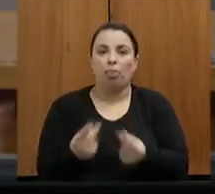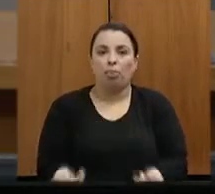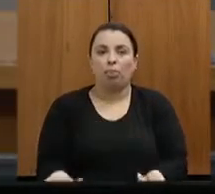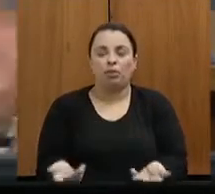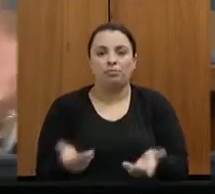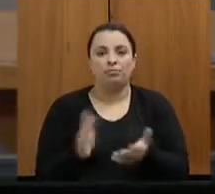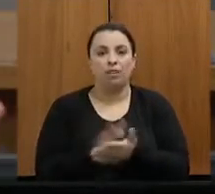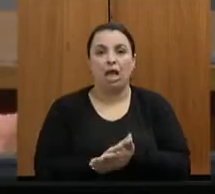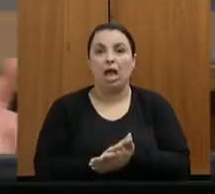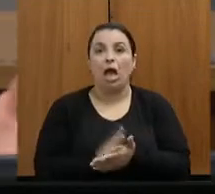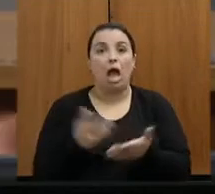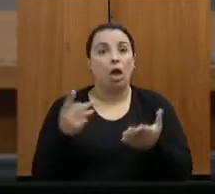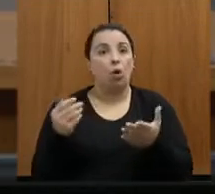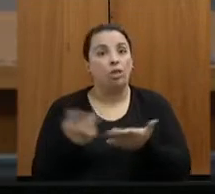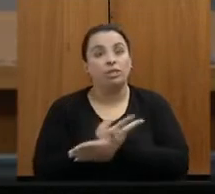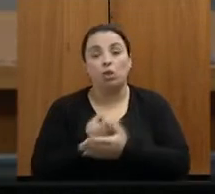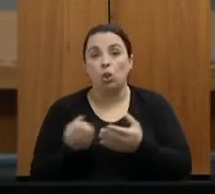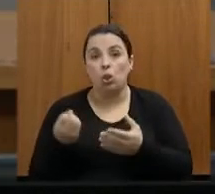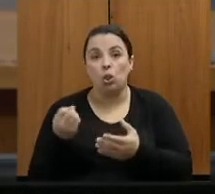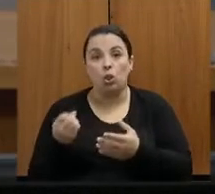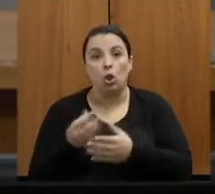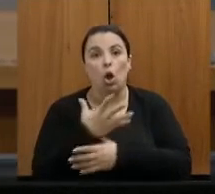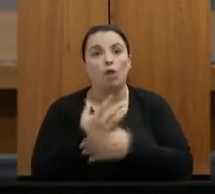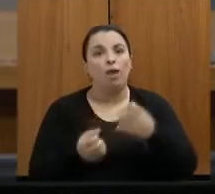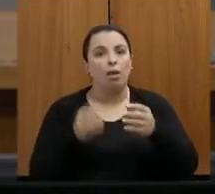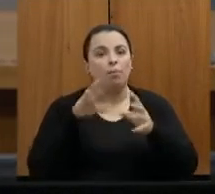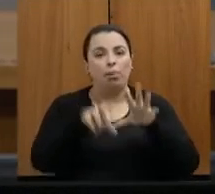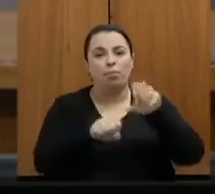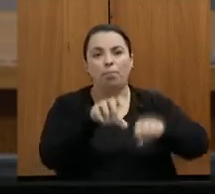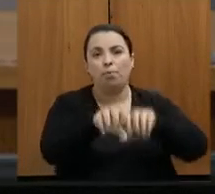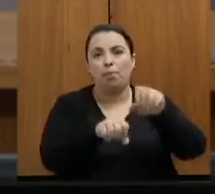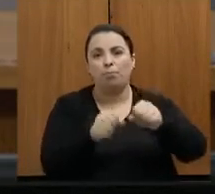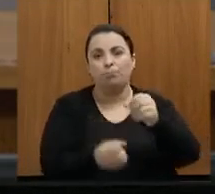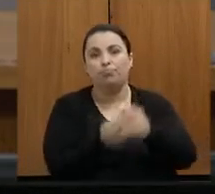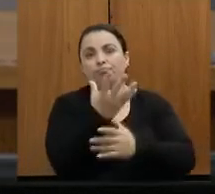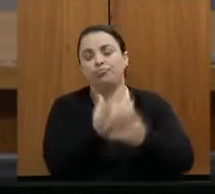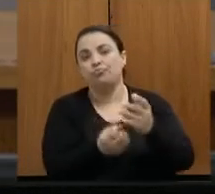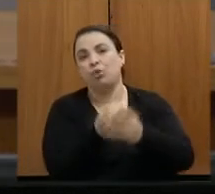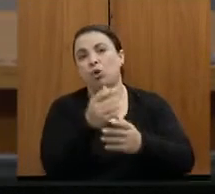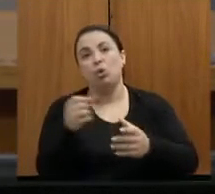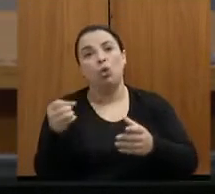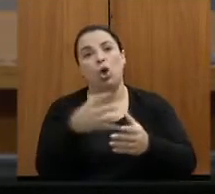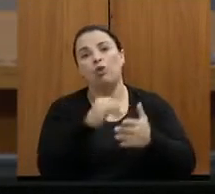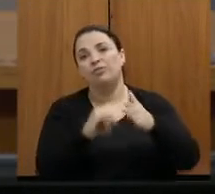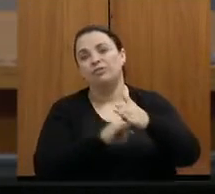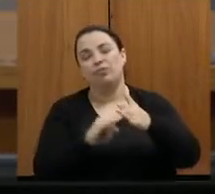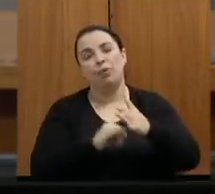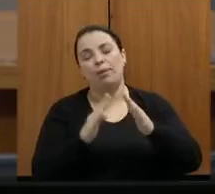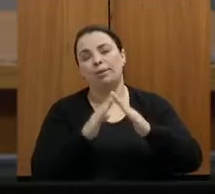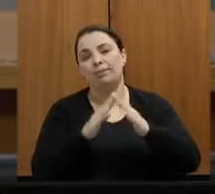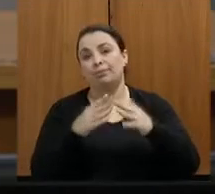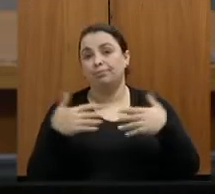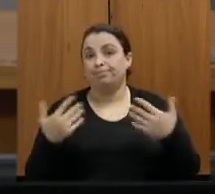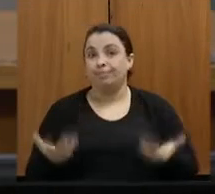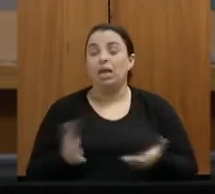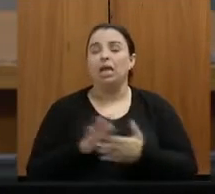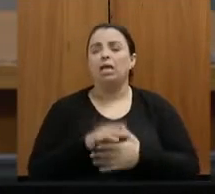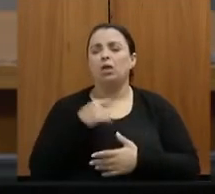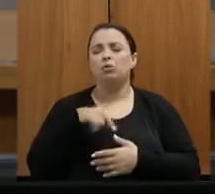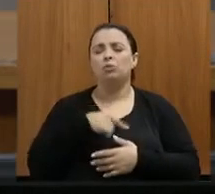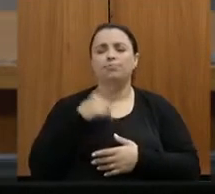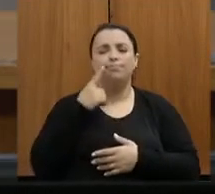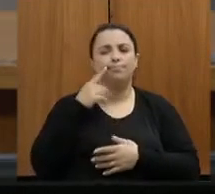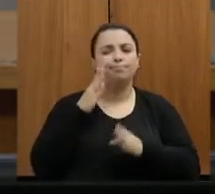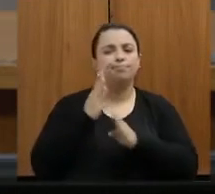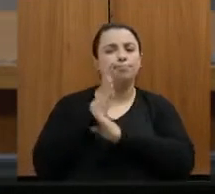socioeconômica, movimentação de pessoas, e aquele produto perdia validade. Então, a CED identificou esse problema